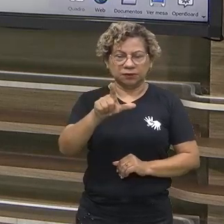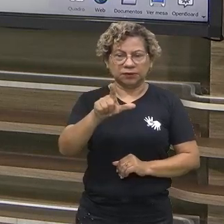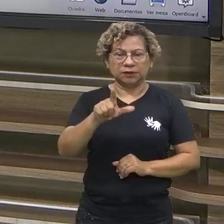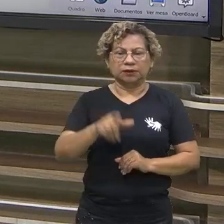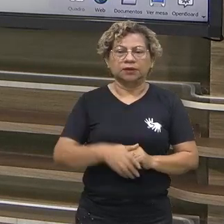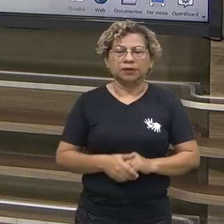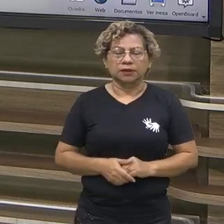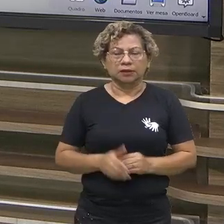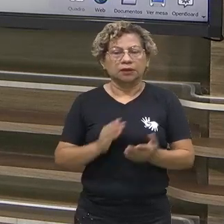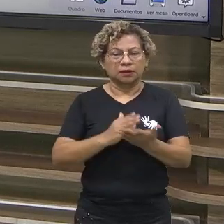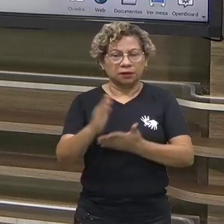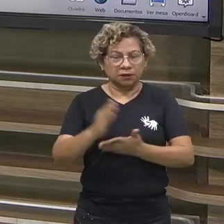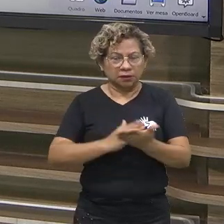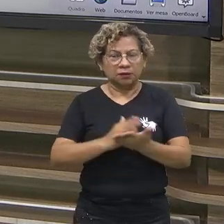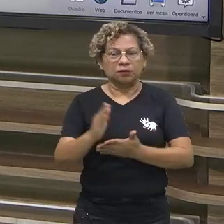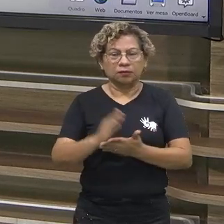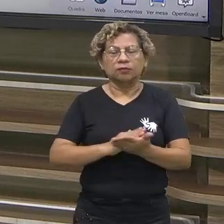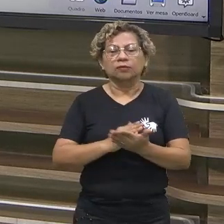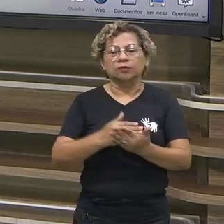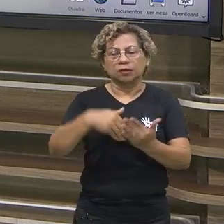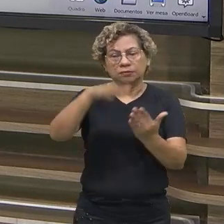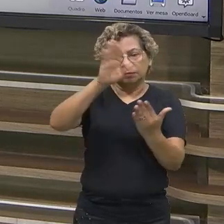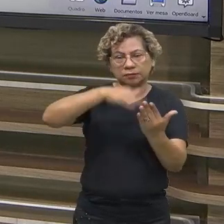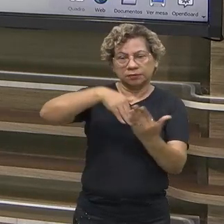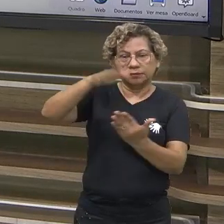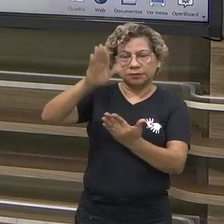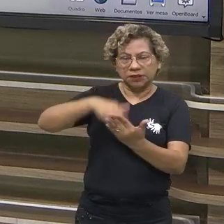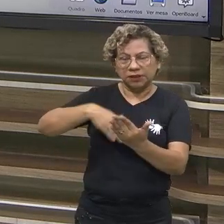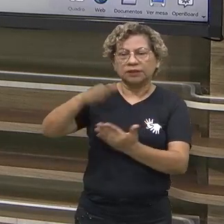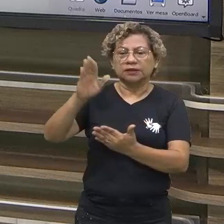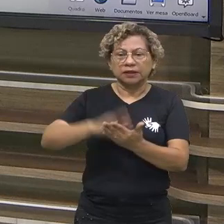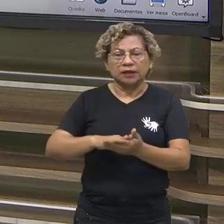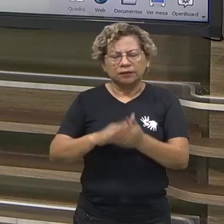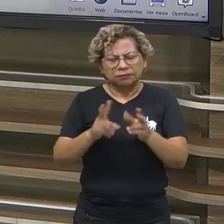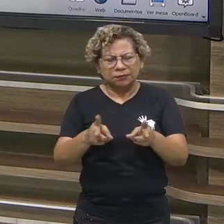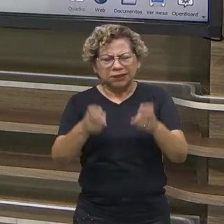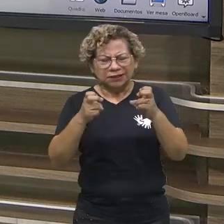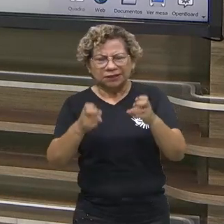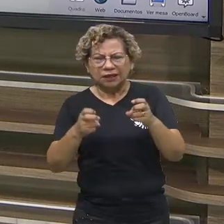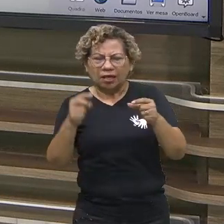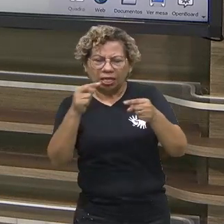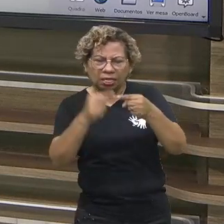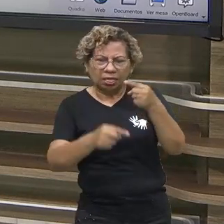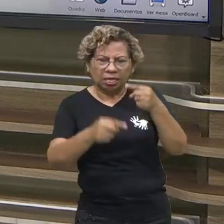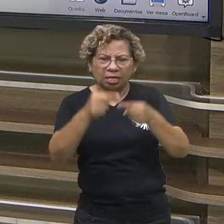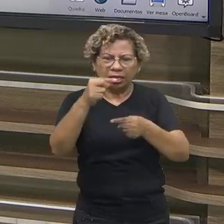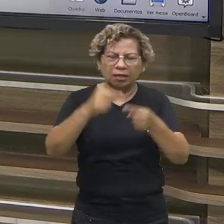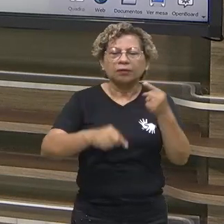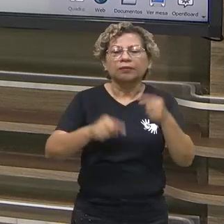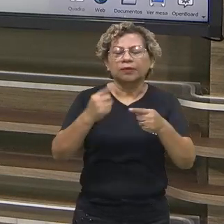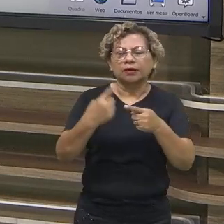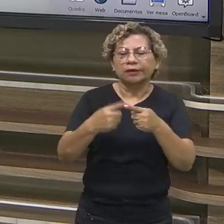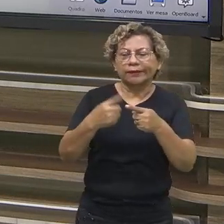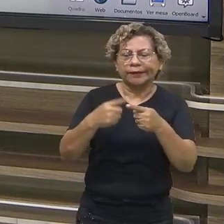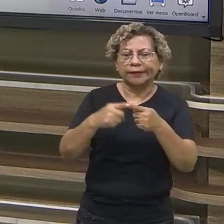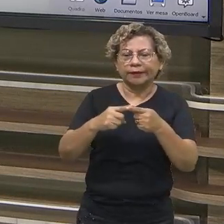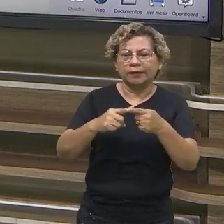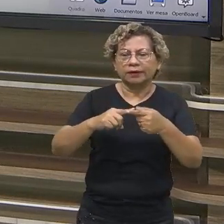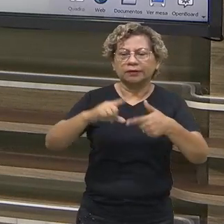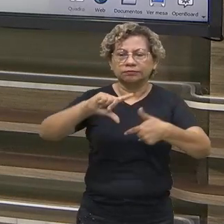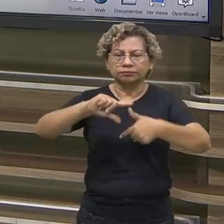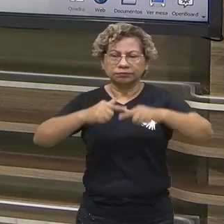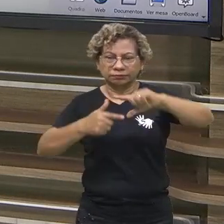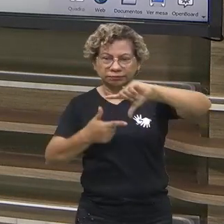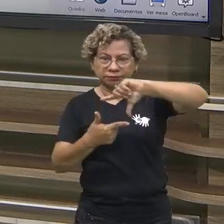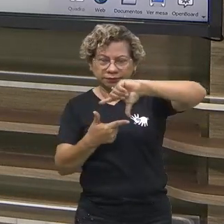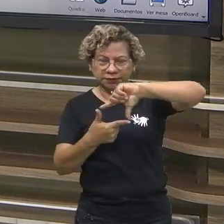que algumas obras elas ficam totalmente desconexas com a realidade. O artista cubista ele fragmentou tanto, ele diminuiu em pedaços